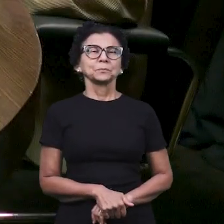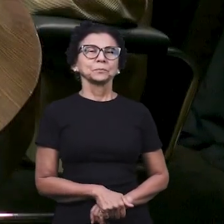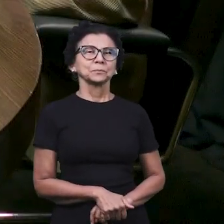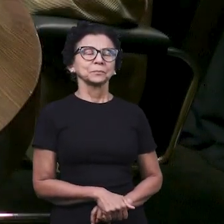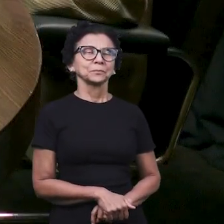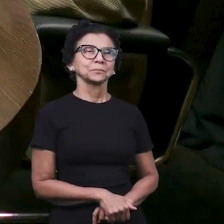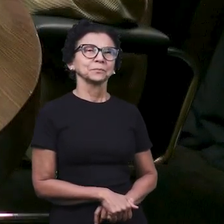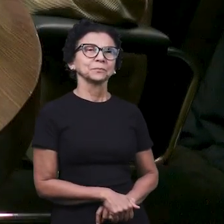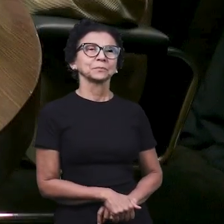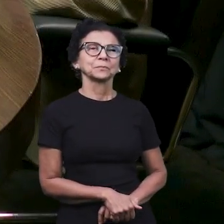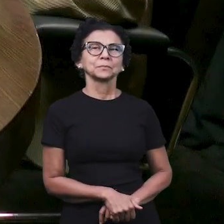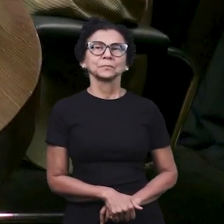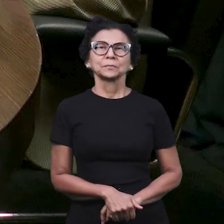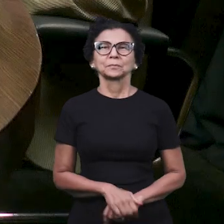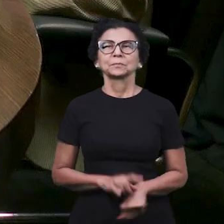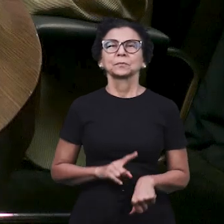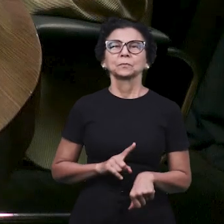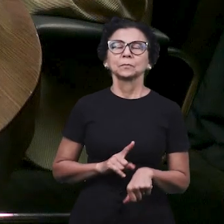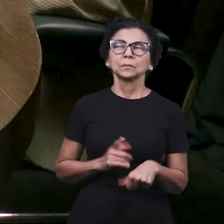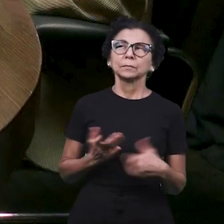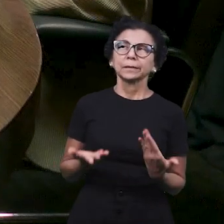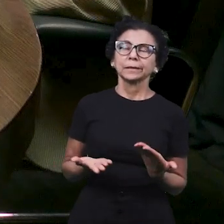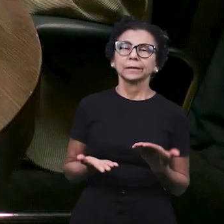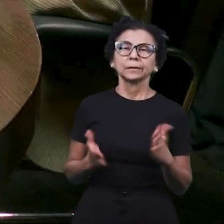E pastor, na hora do namoro,